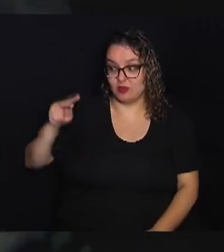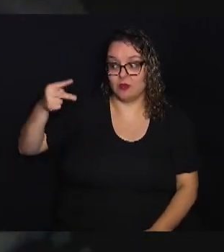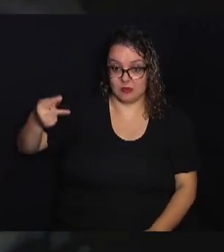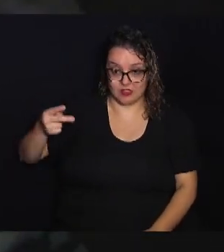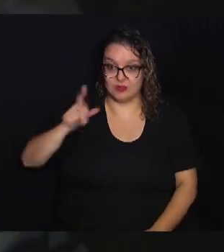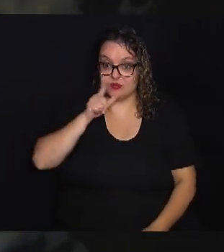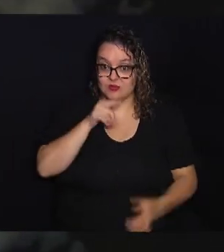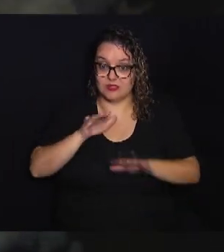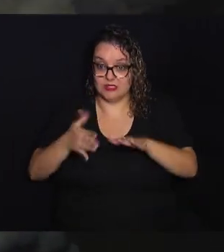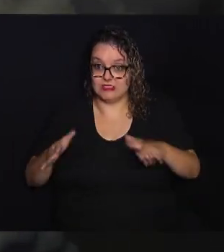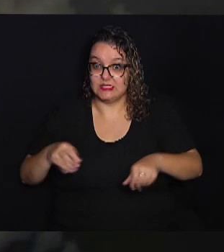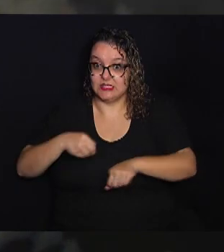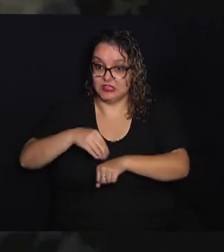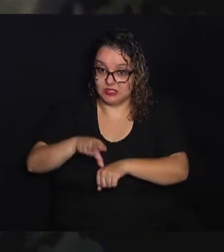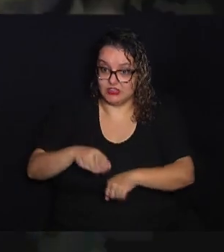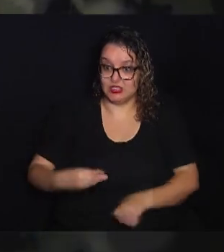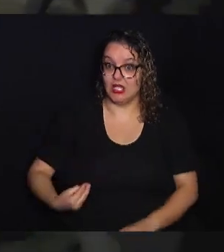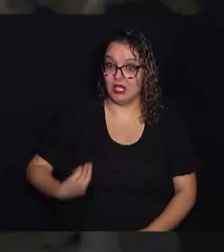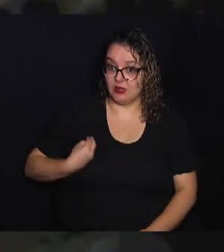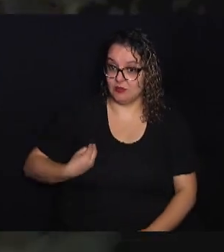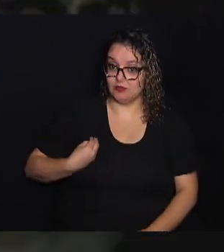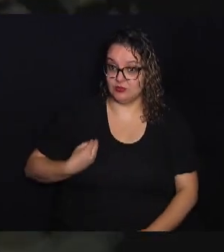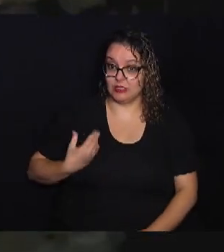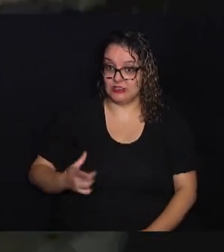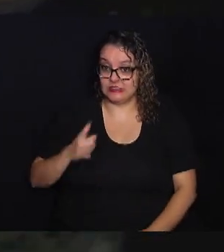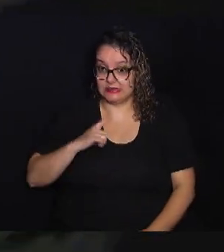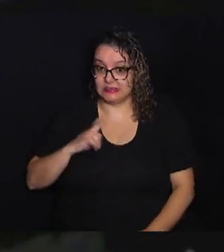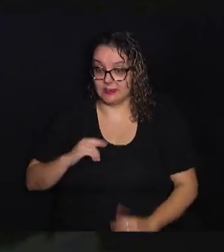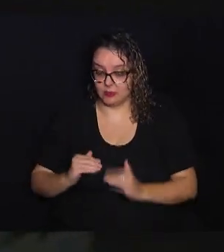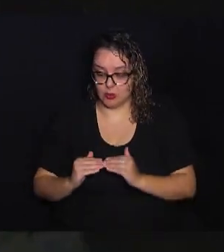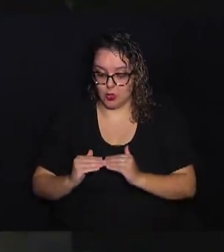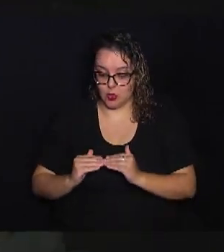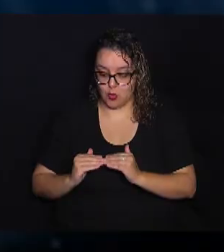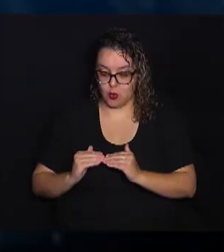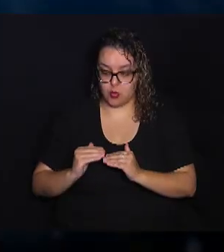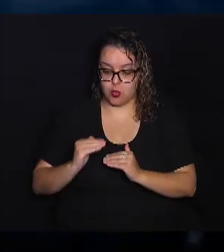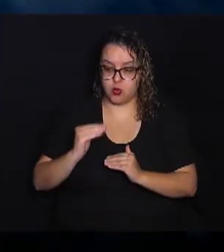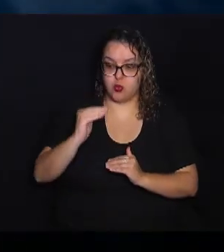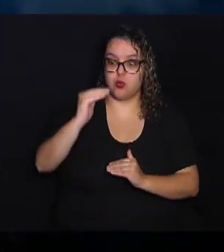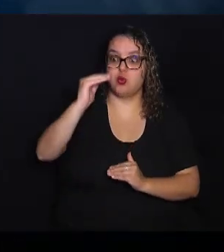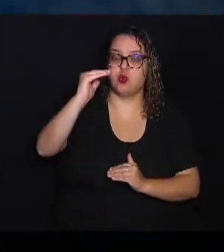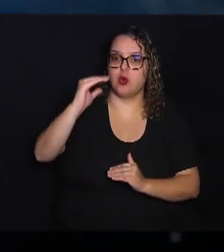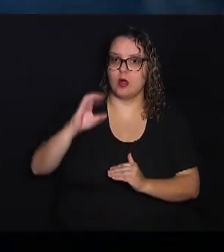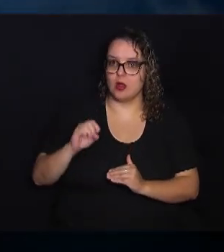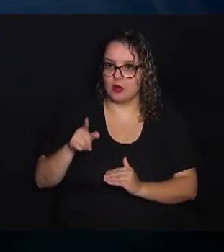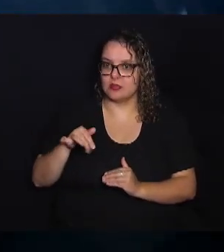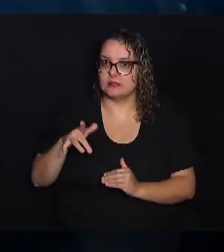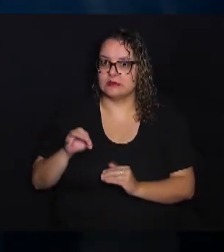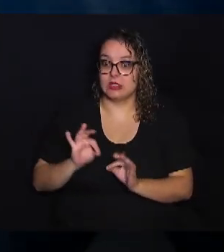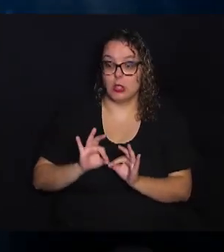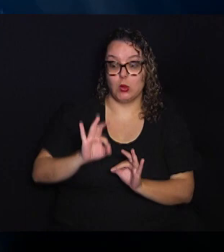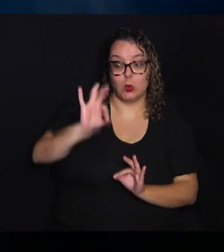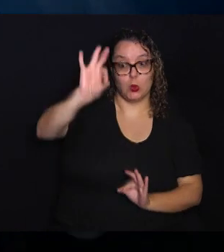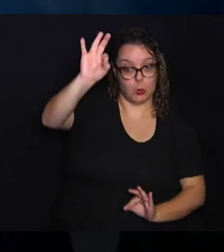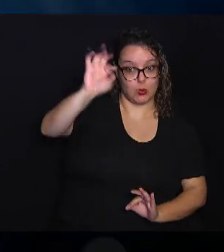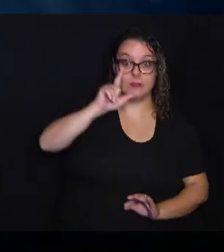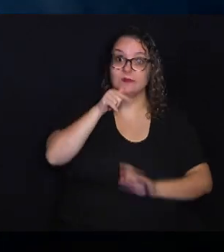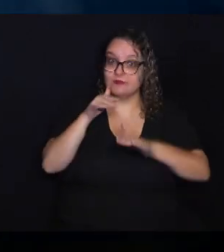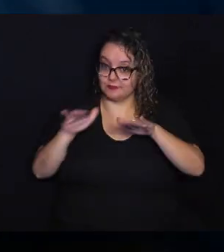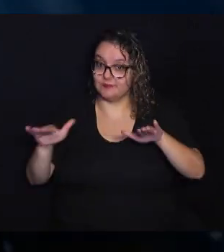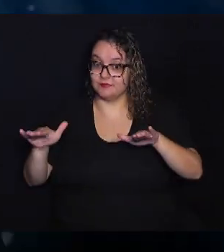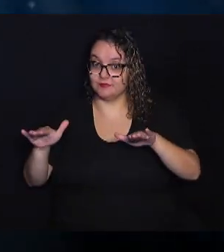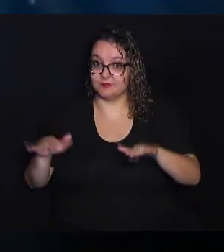4,5 km² do Oceano Pacífico, indica a presença de níveis elevados de oxigênio em pontos